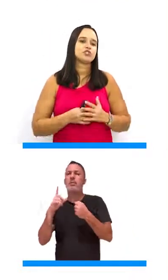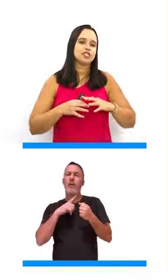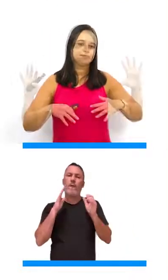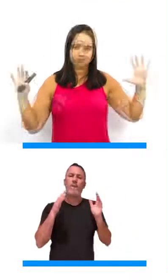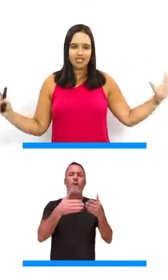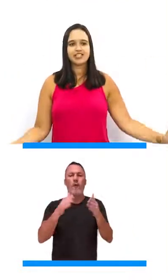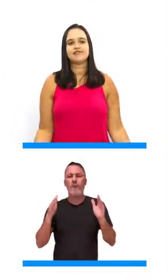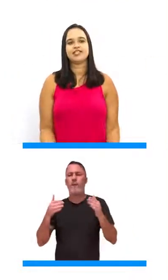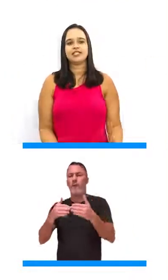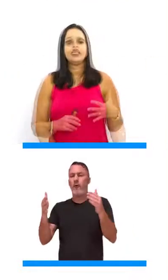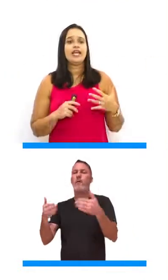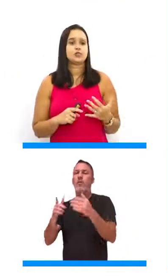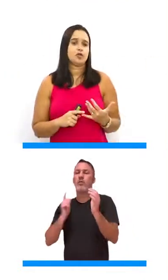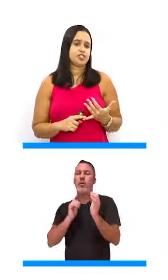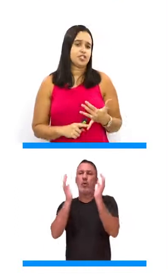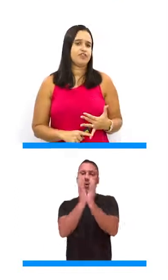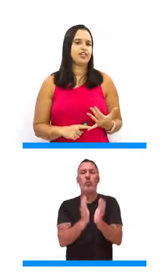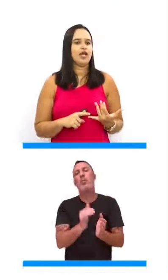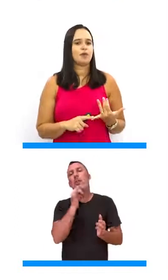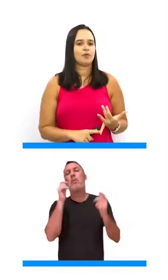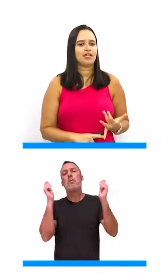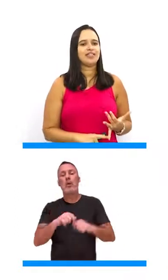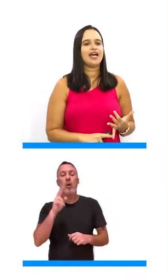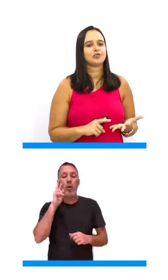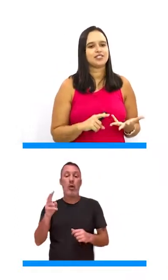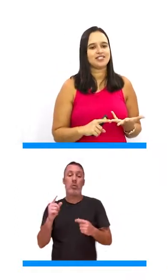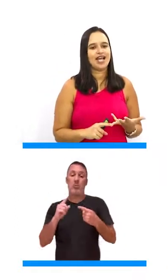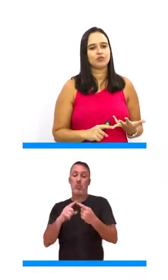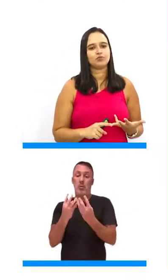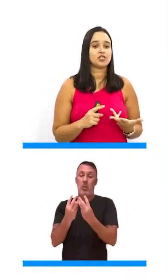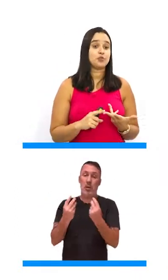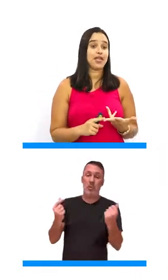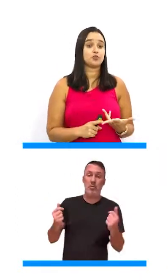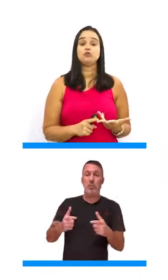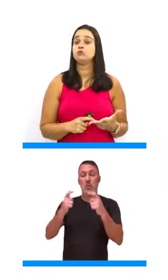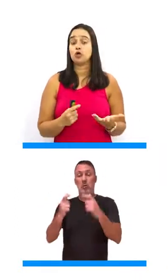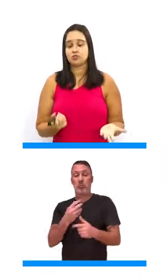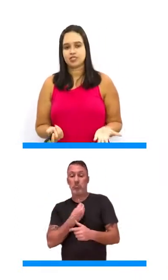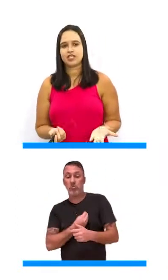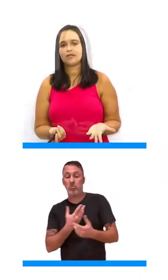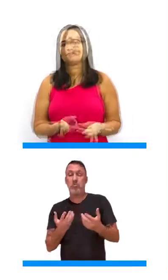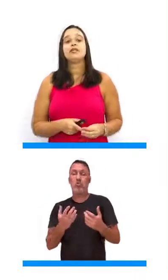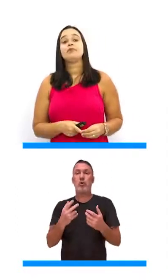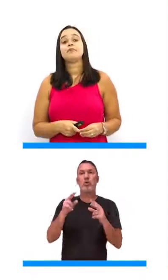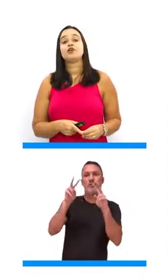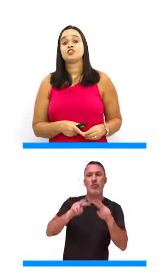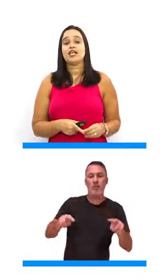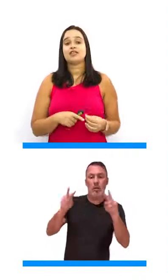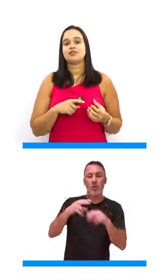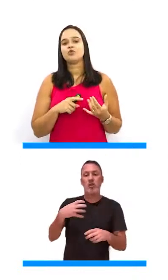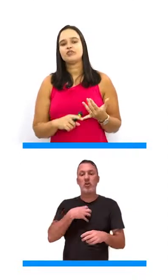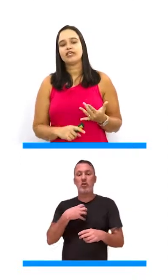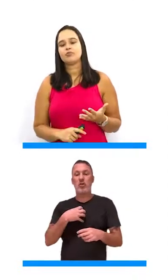vão se classificando. Eles podem se referir a uma qualidade, um estado, um aspecto, um modo de ser. Também pode